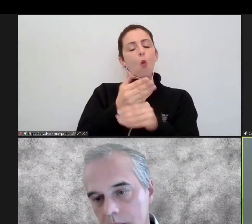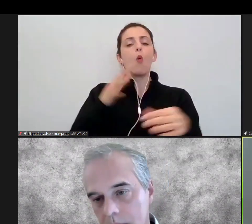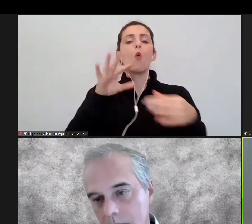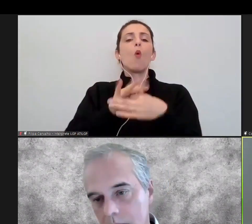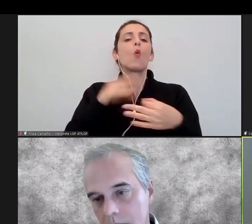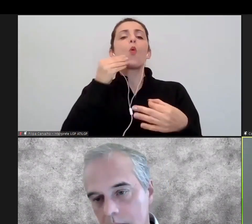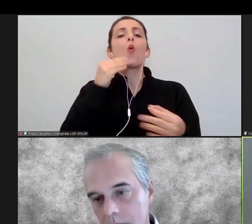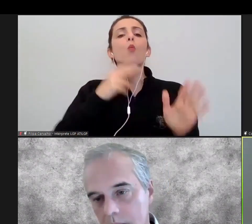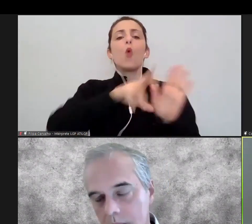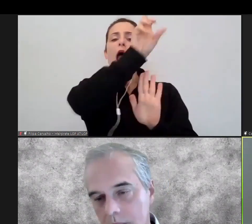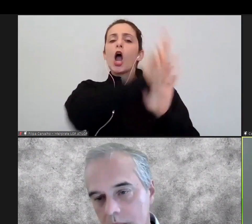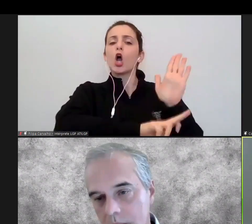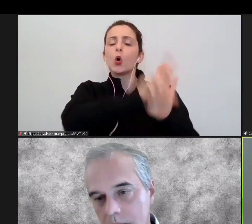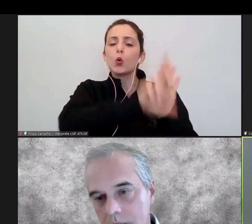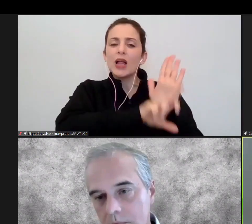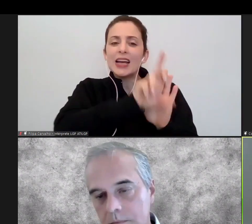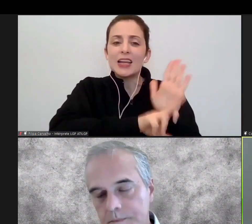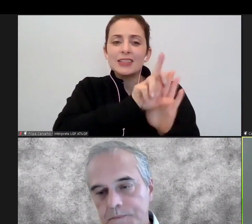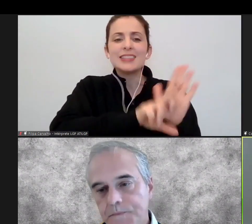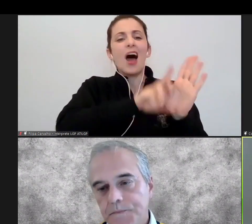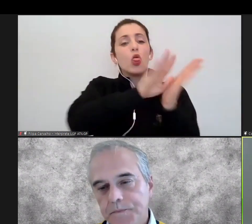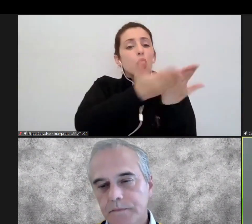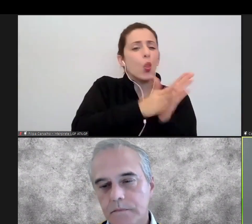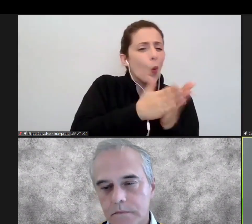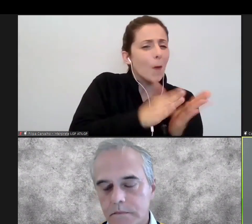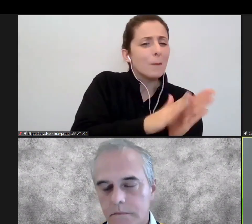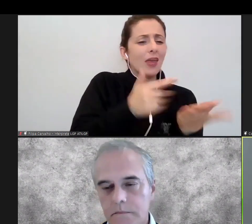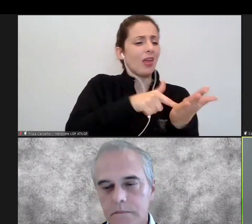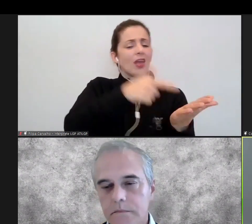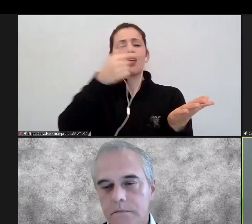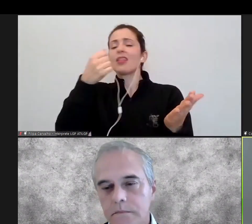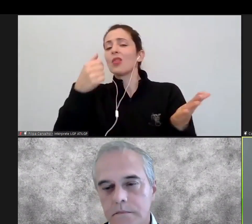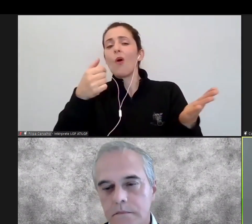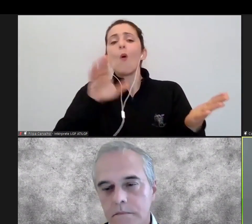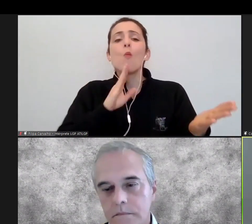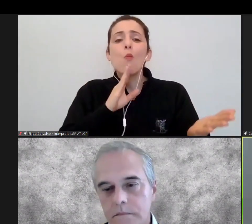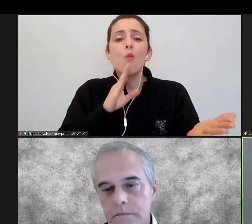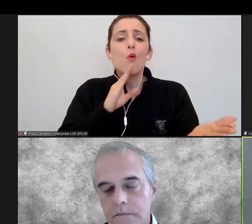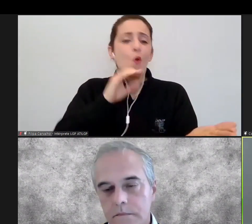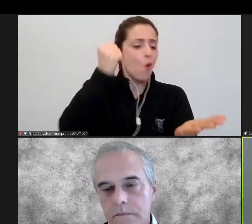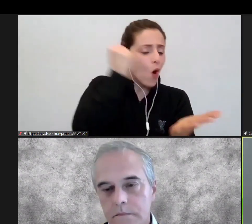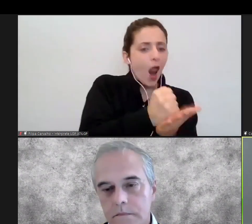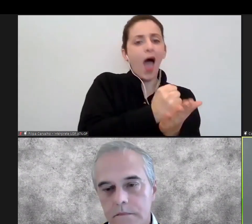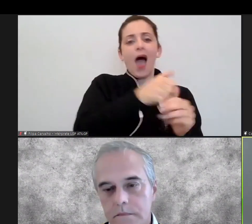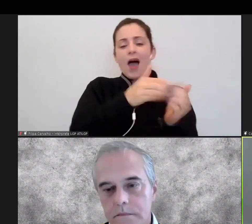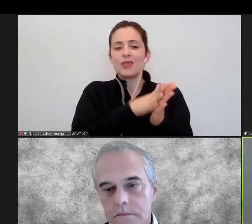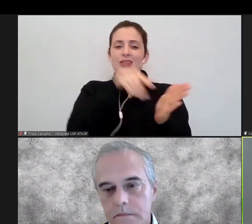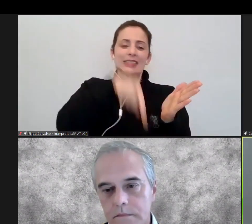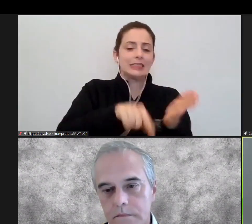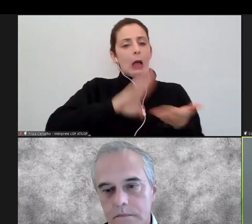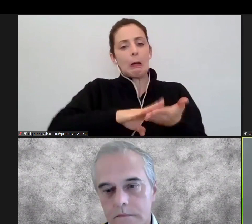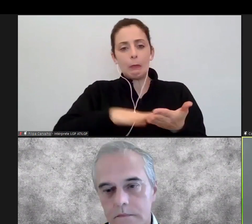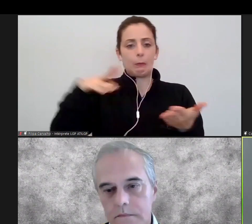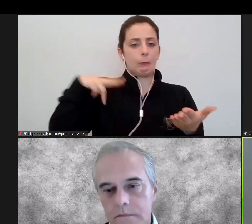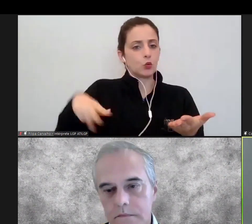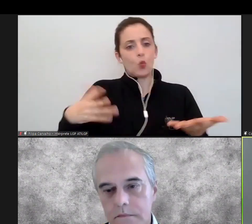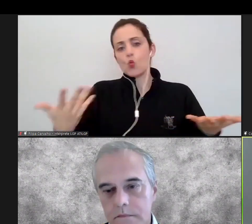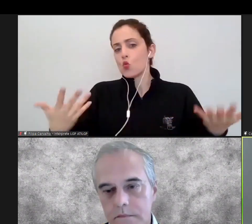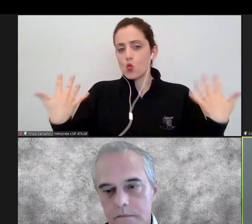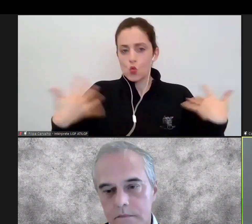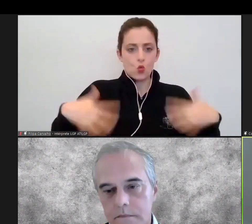regularização, ou seja, de aquisição de documentos e título de residência em Portugal. E então, esta